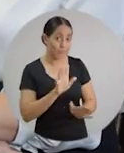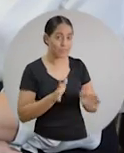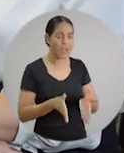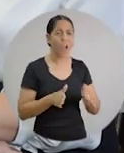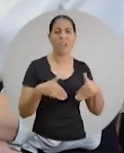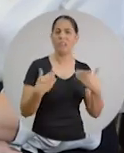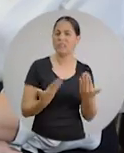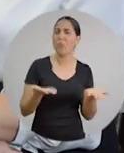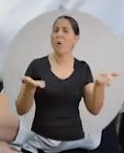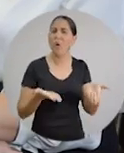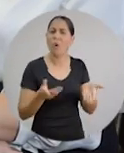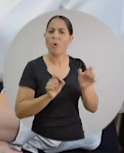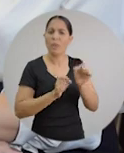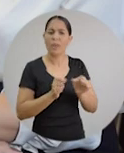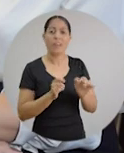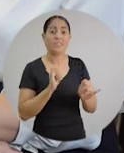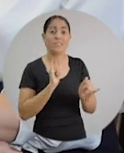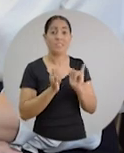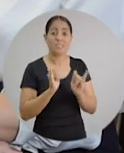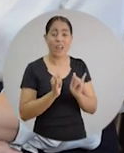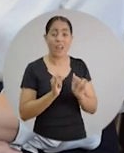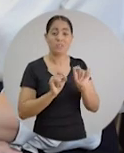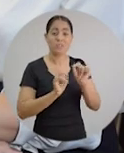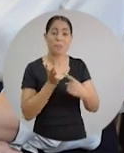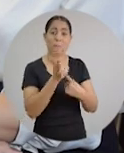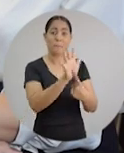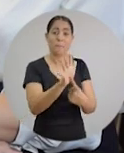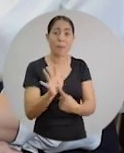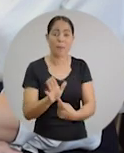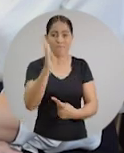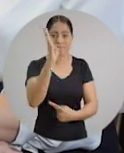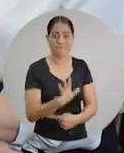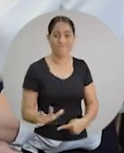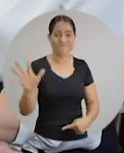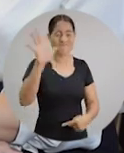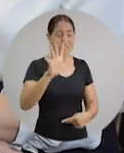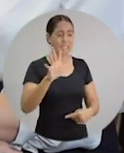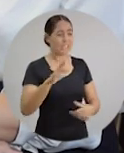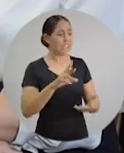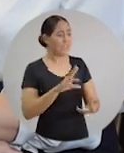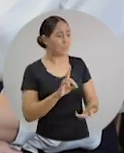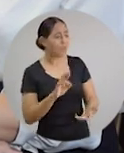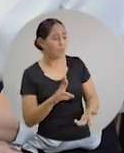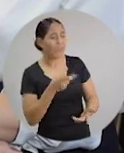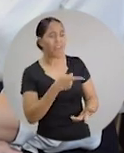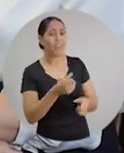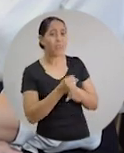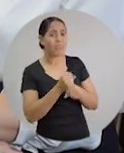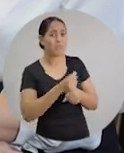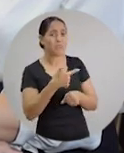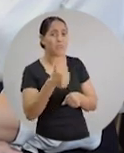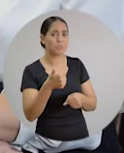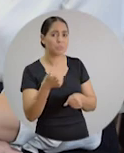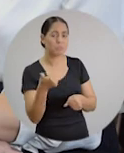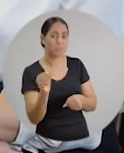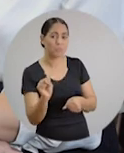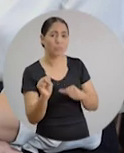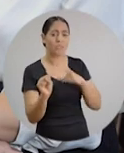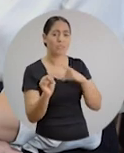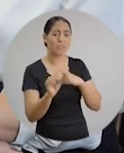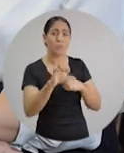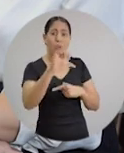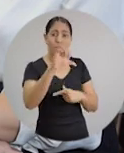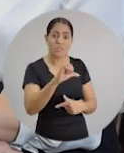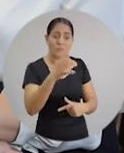agora nós vamos falar um pouquinho sobre os dados que são alarmantes aqui no Brasil, né, doutora Daniela? Em 2018, por exemplo, foram